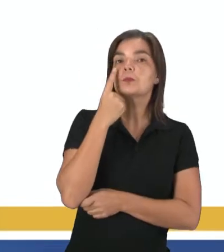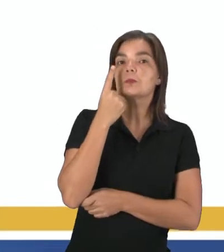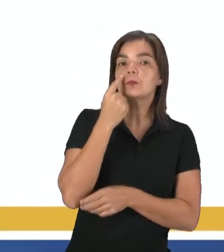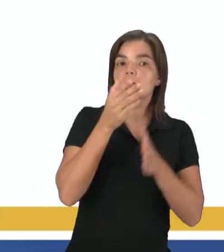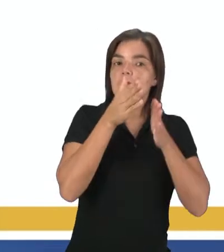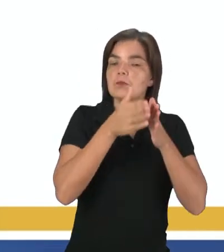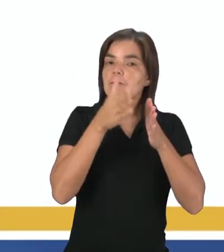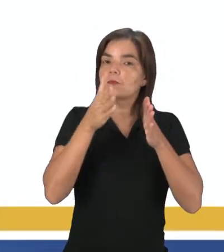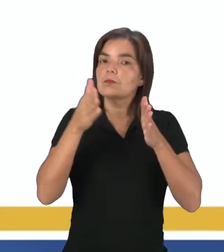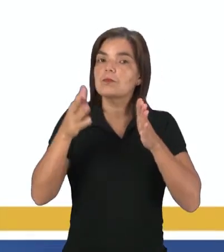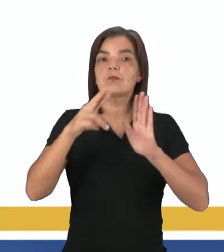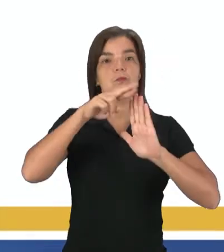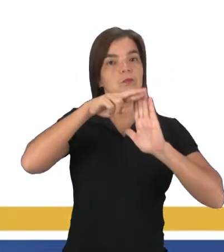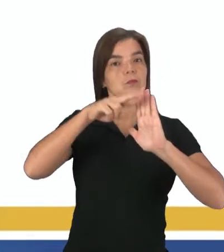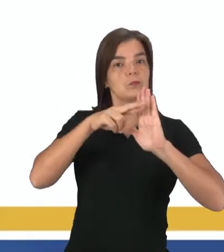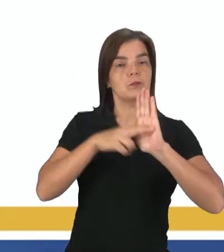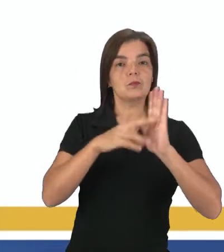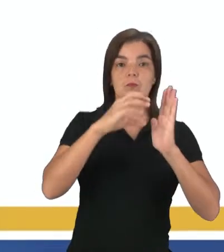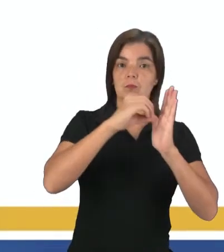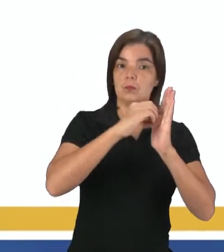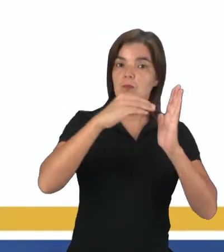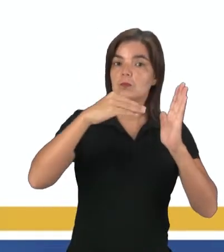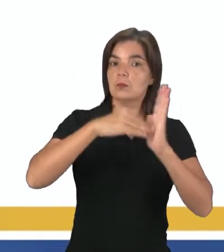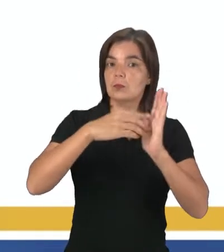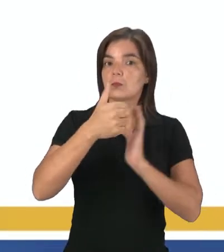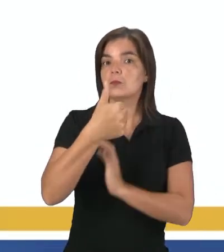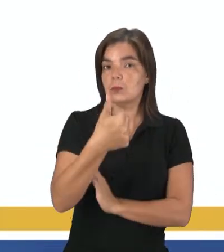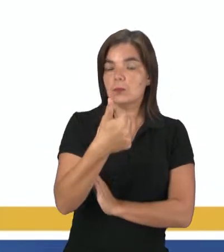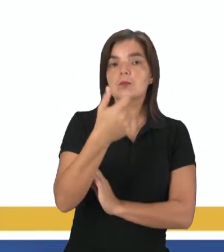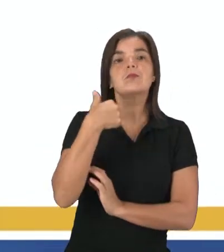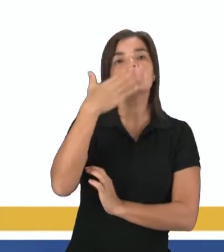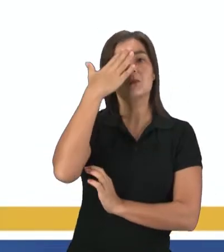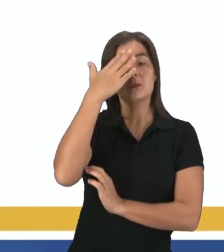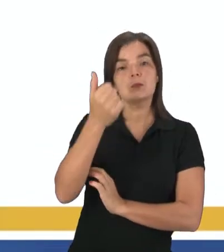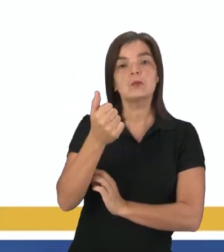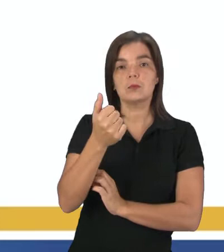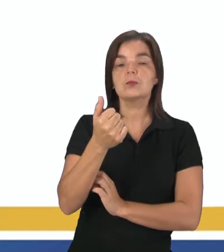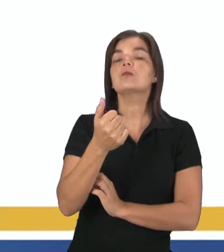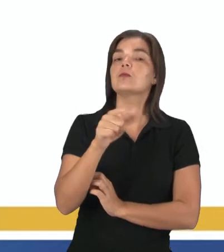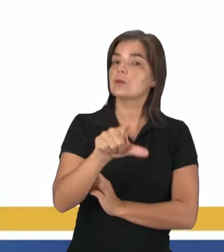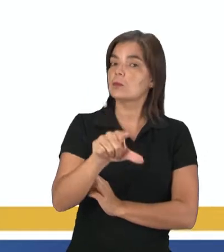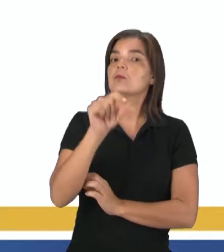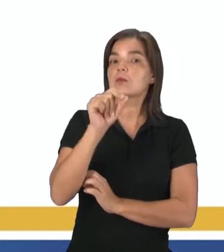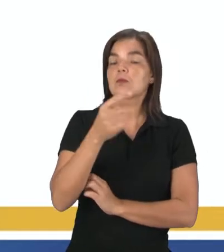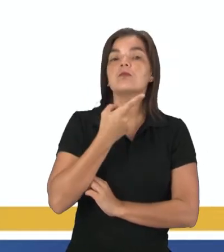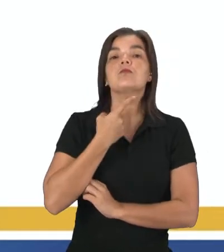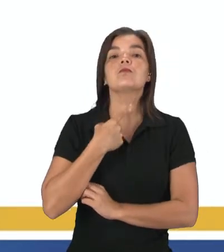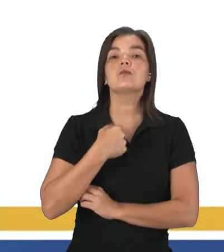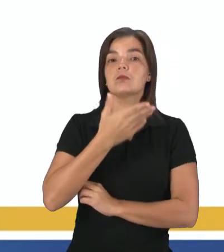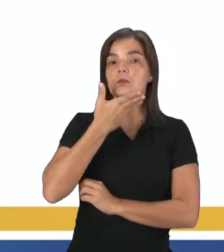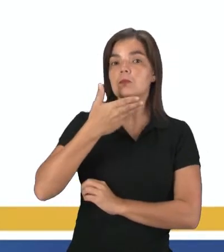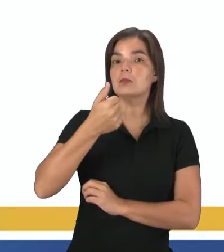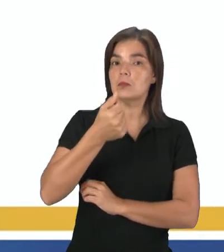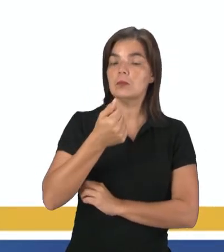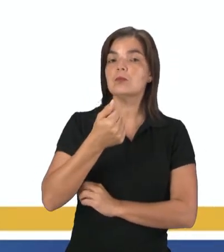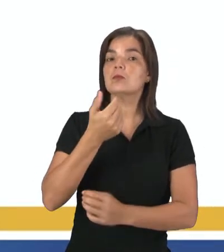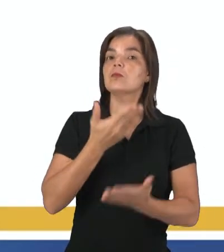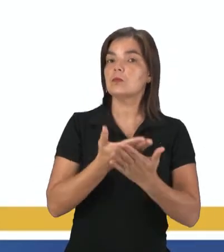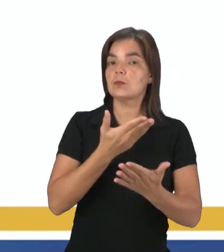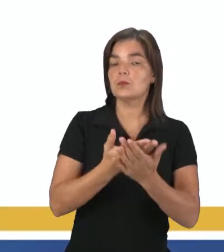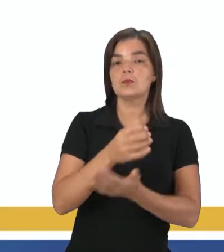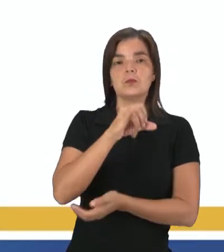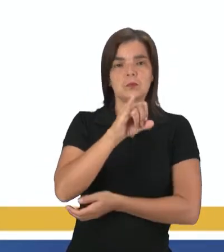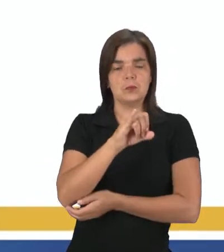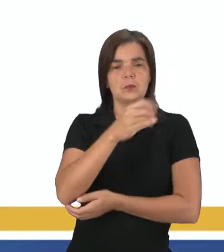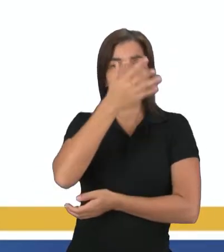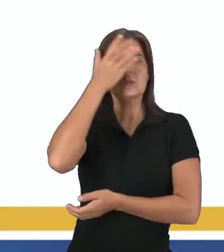seguir um padrão. Do 0 até 1, eu posso escolher a medida que eu quiser, a medida que eu achar melhor trabalhar. Se eu sou uma